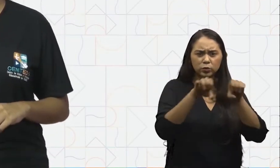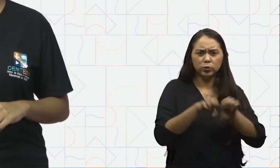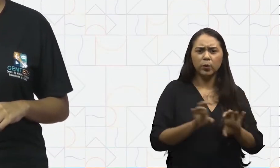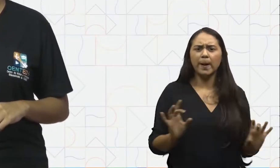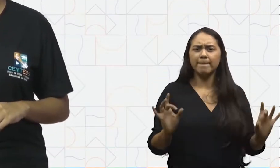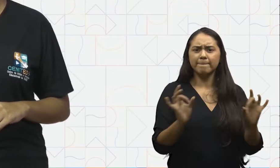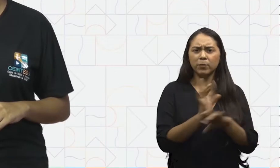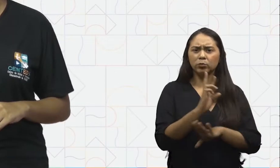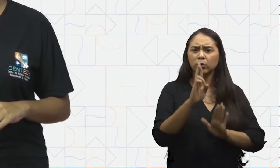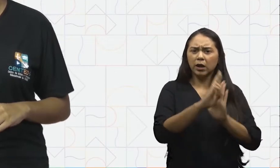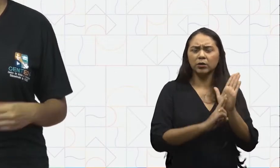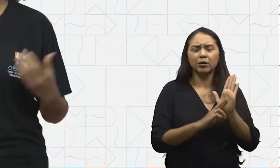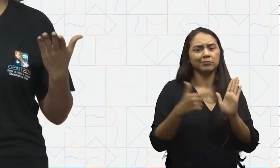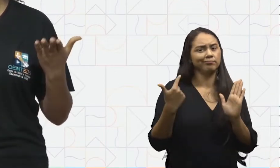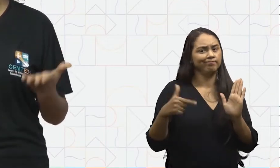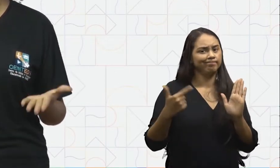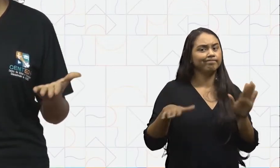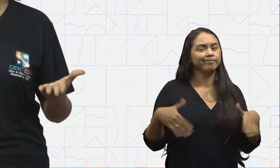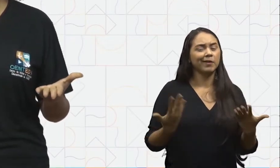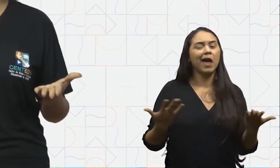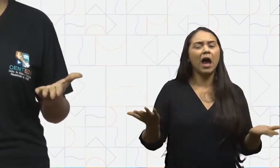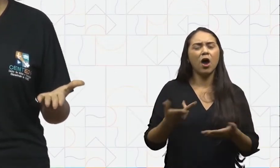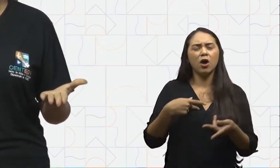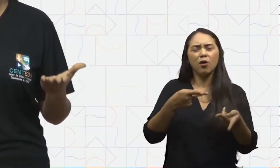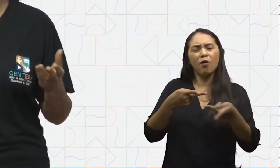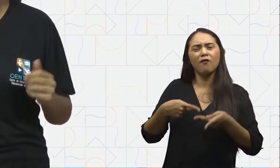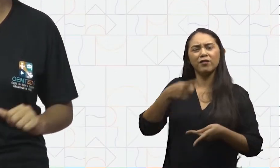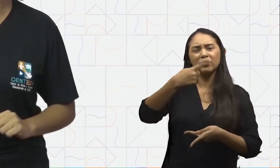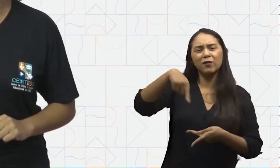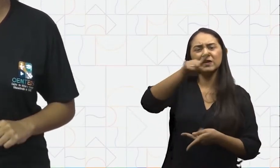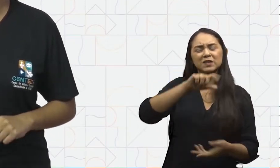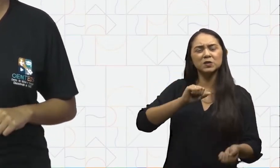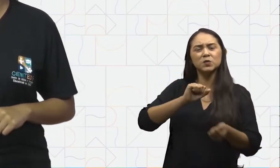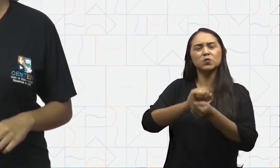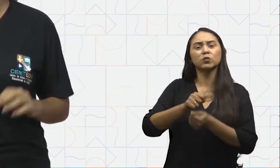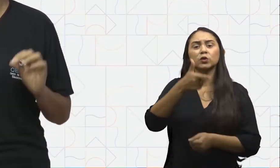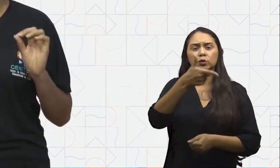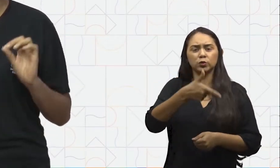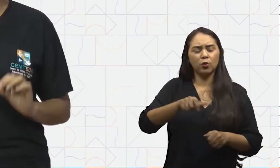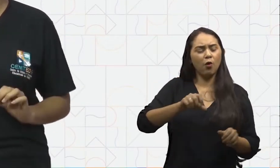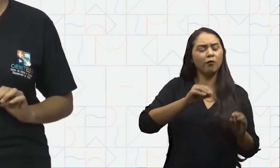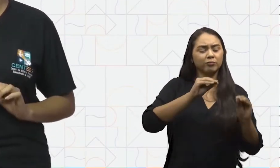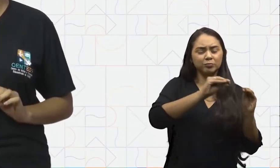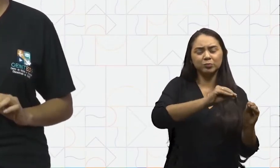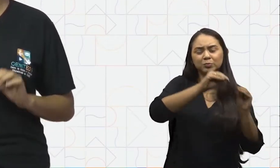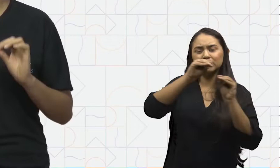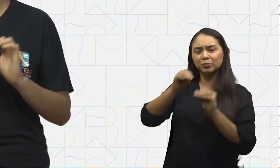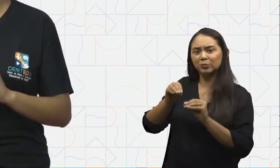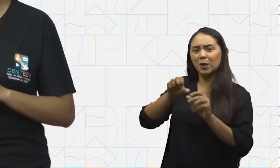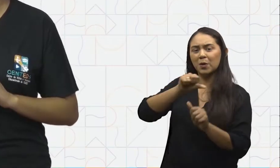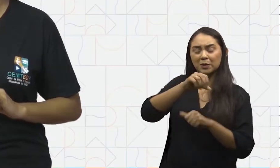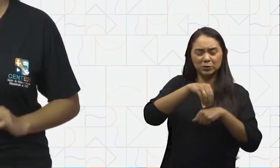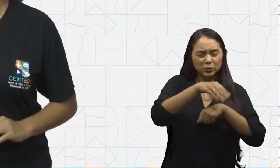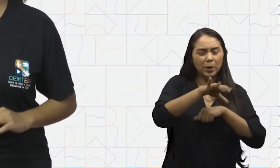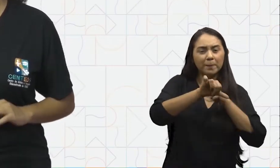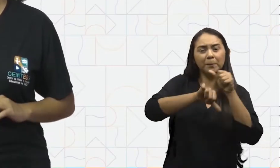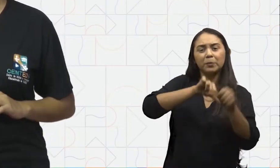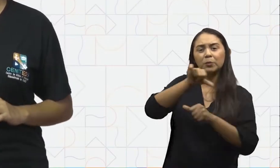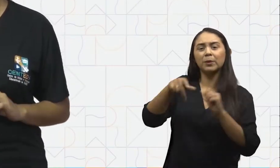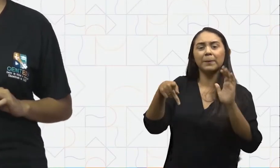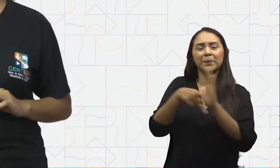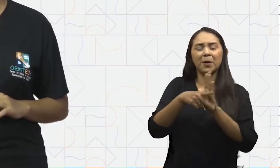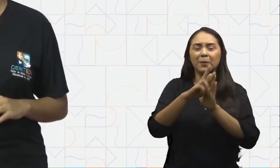relatório de experimento científico. Convido você a novamente colocar um texto instrucional na estrutura